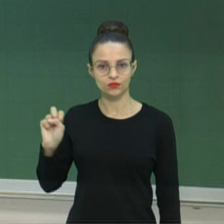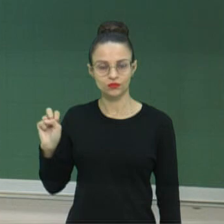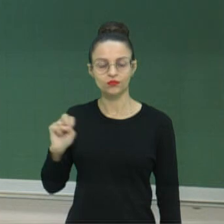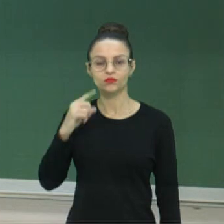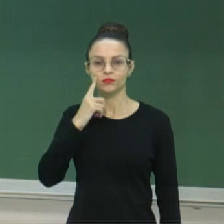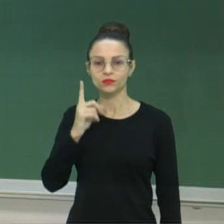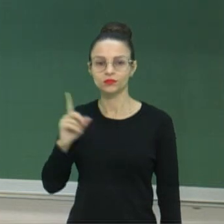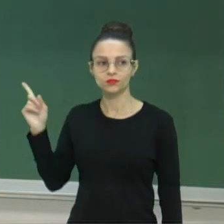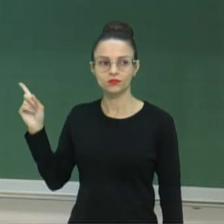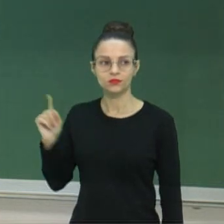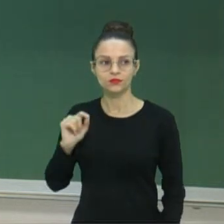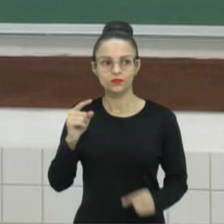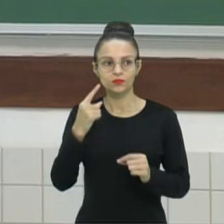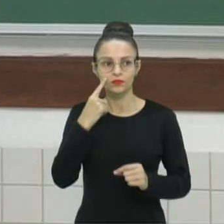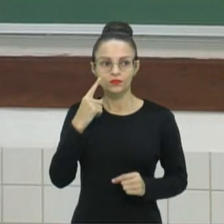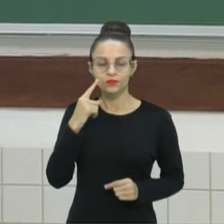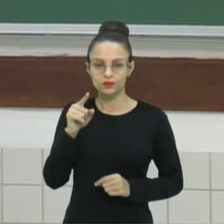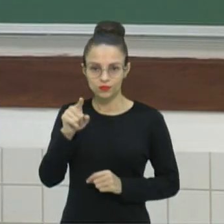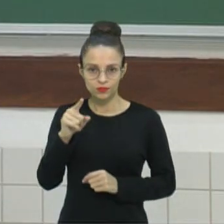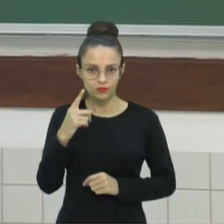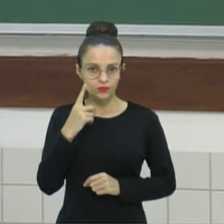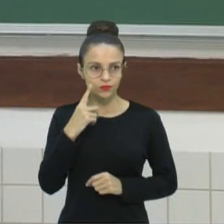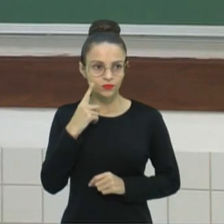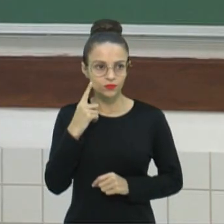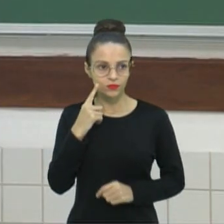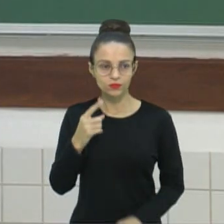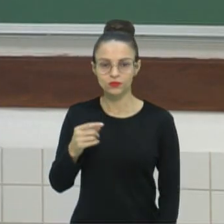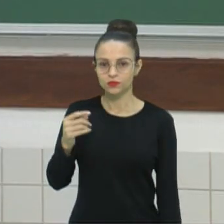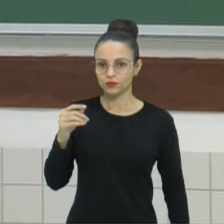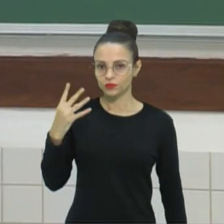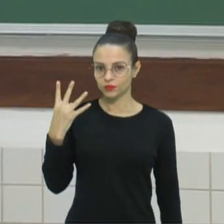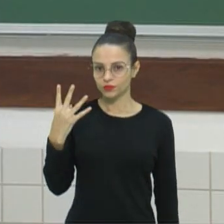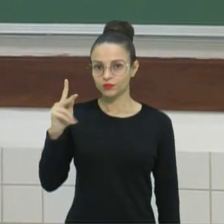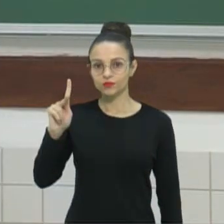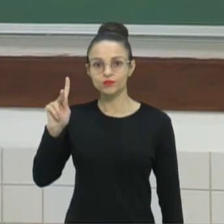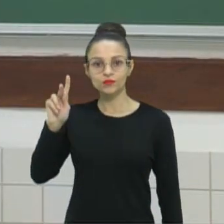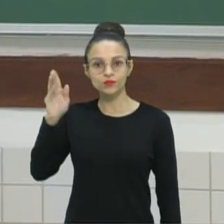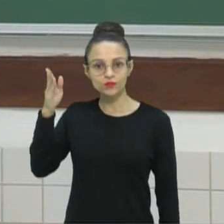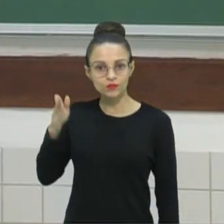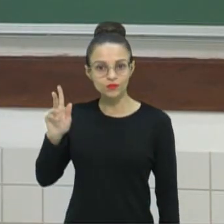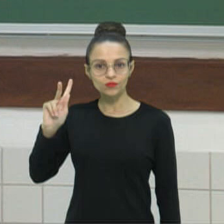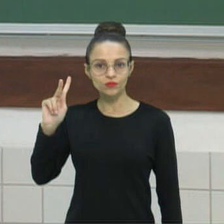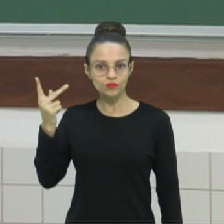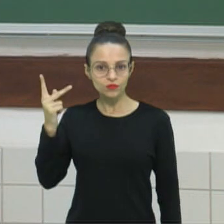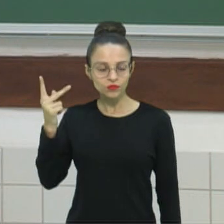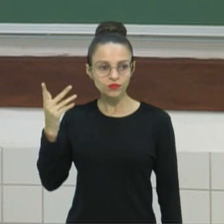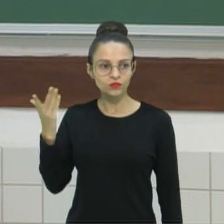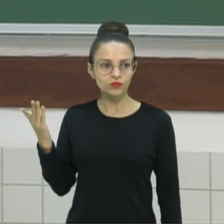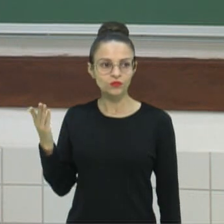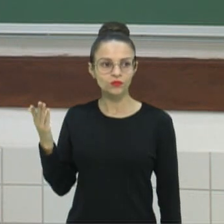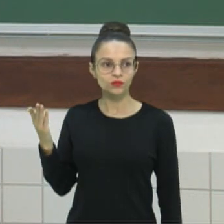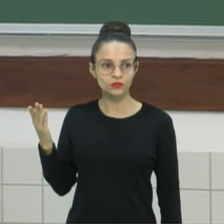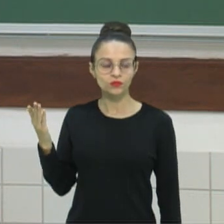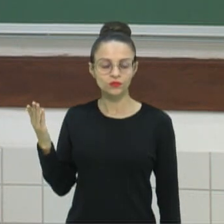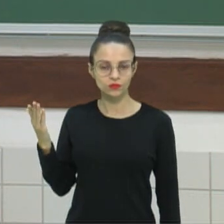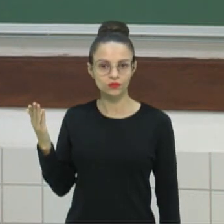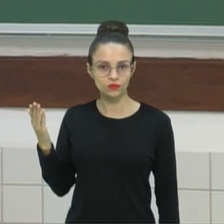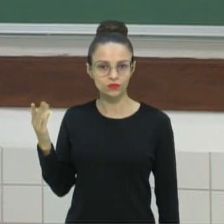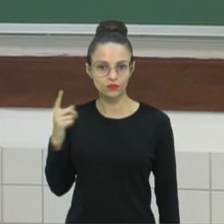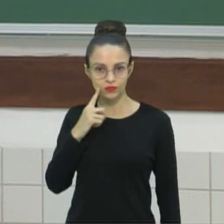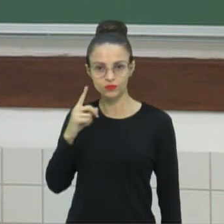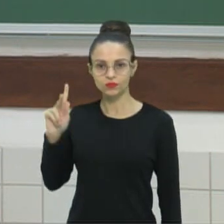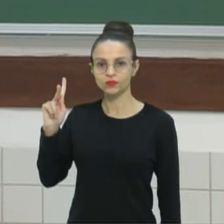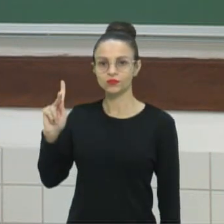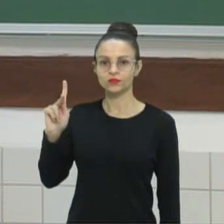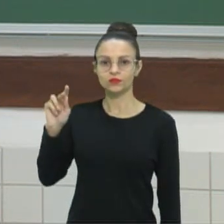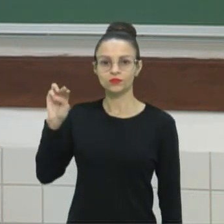está anunciando aqui, veja que tem uma pegadinha, né? Tem 4 km por hora ou 4.000 km por segundo, melhor dizendo,